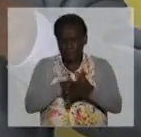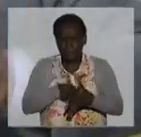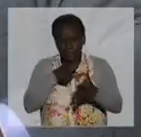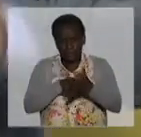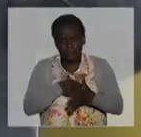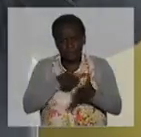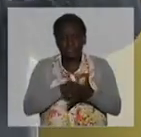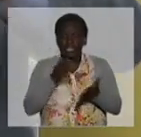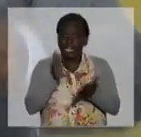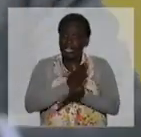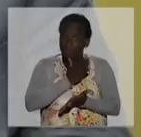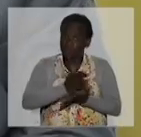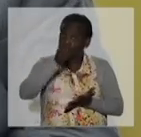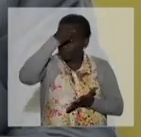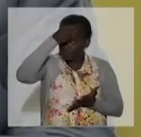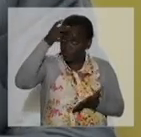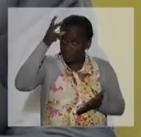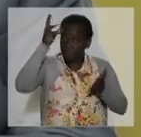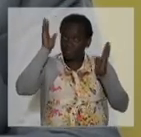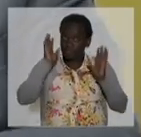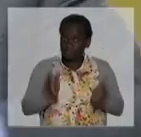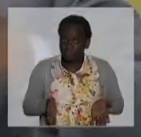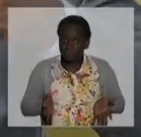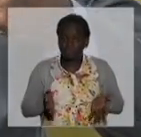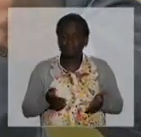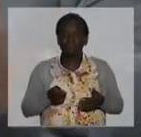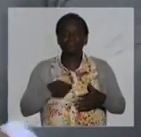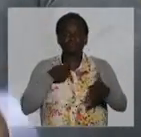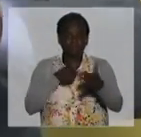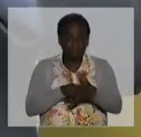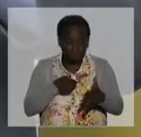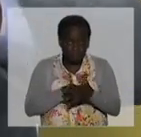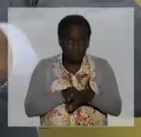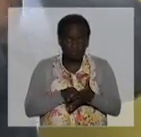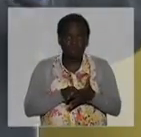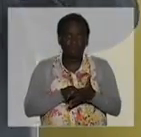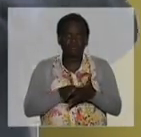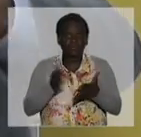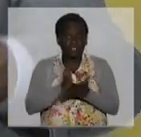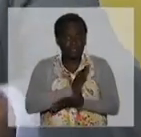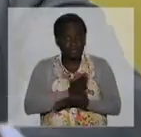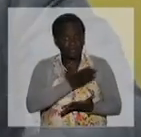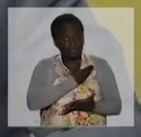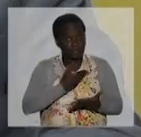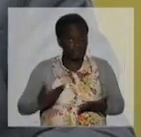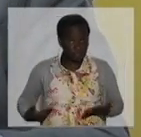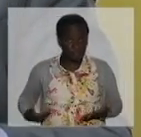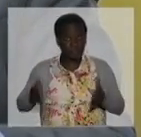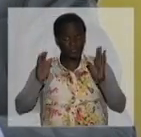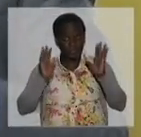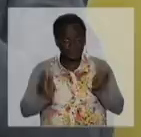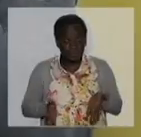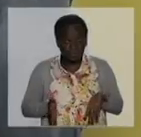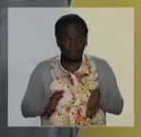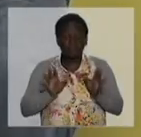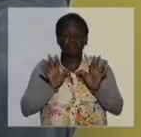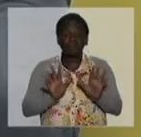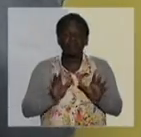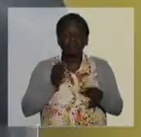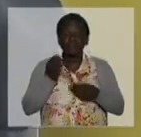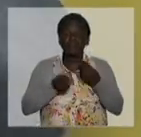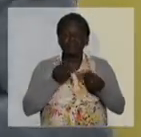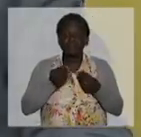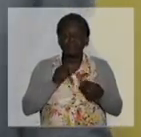com alguns prefeitos. Já insisti com alguns governadores. Mas como é